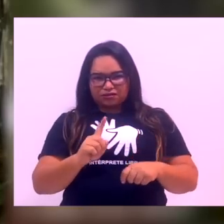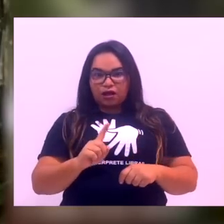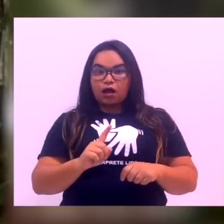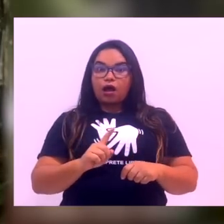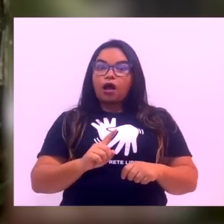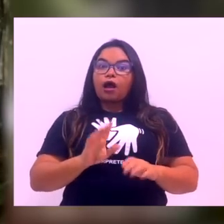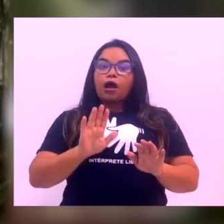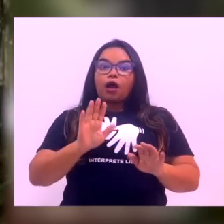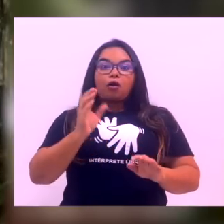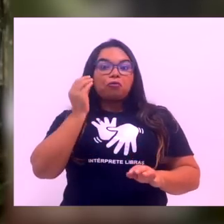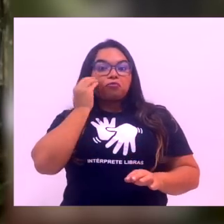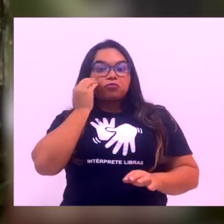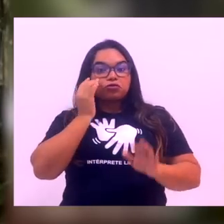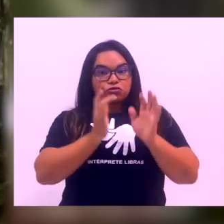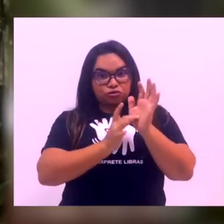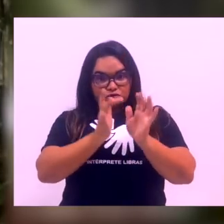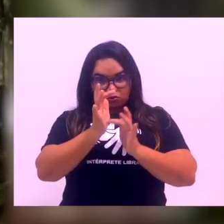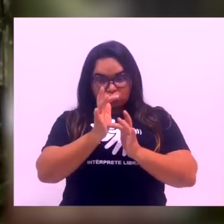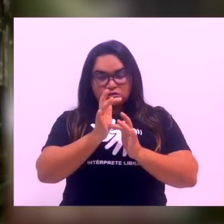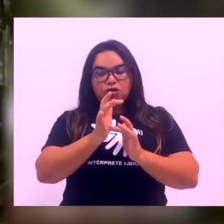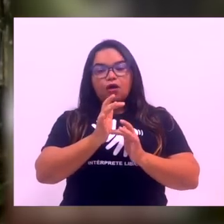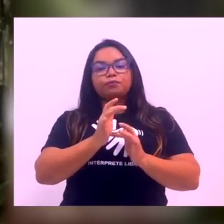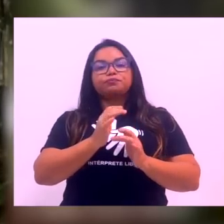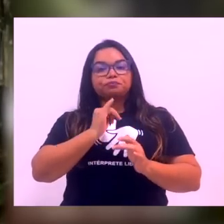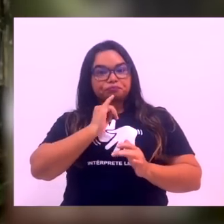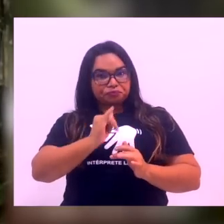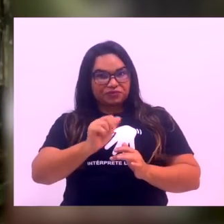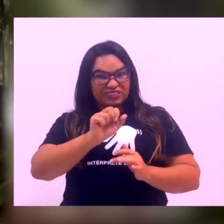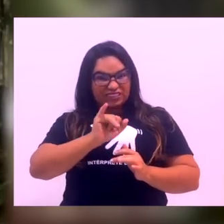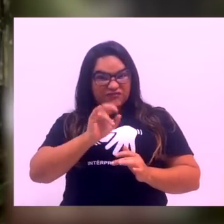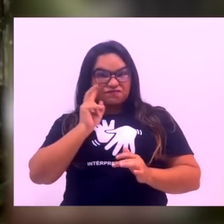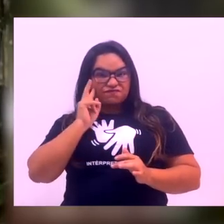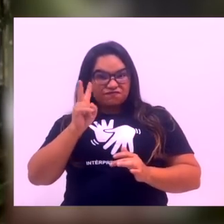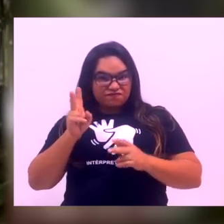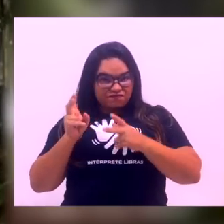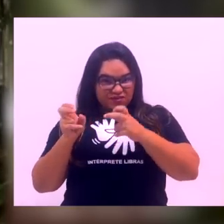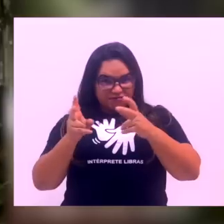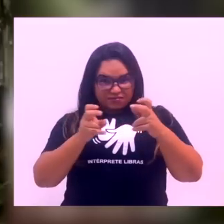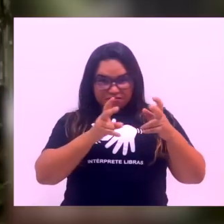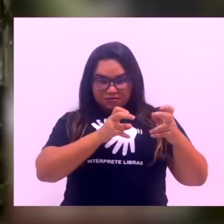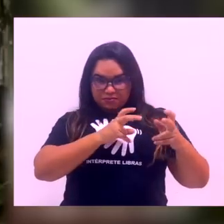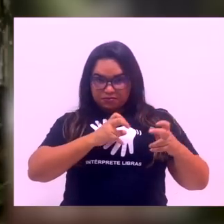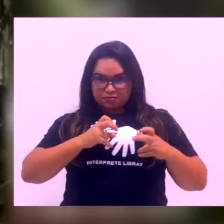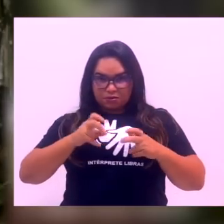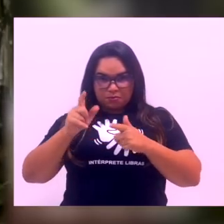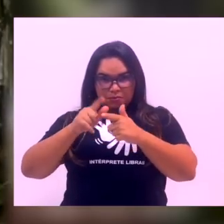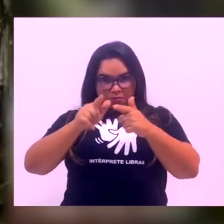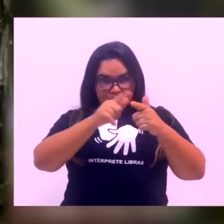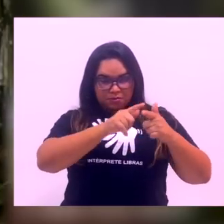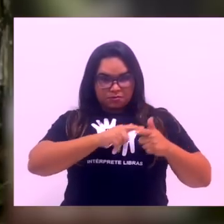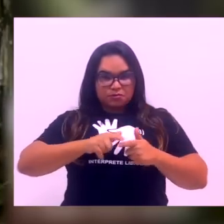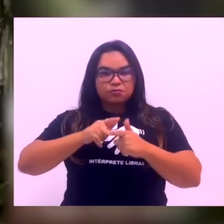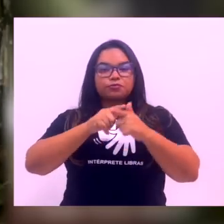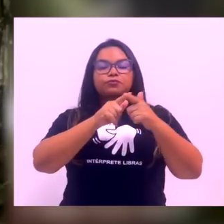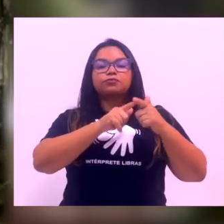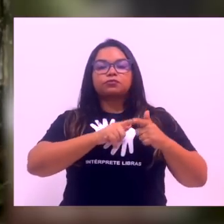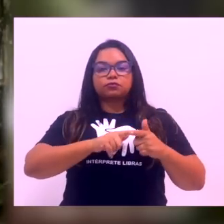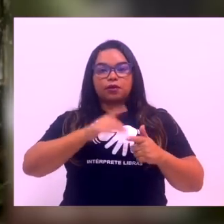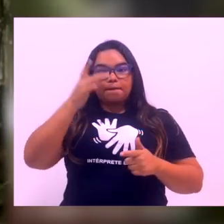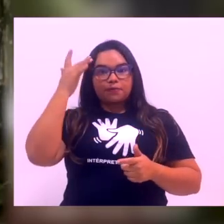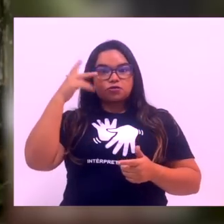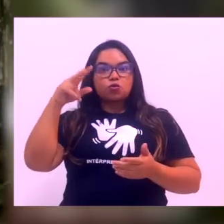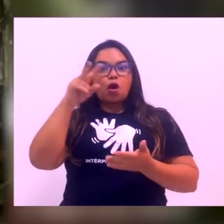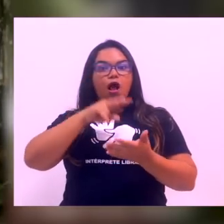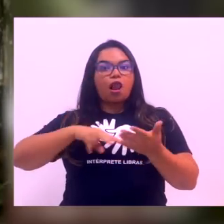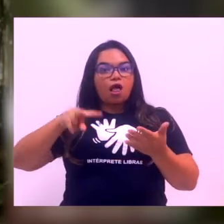Testamento fora, nós não precisamos dele hoje. Bem, Jesus disse, quando vocês virem estas coisas, quando vocês